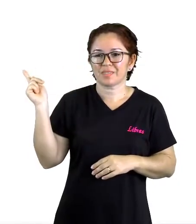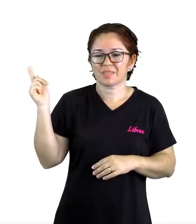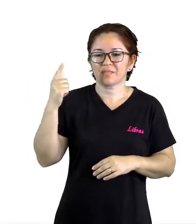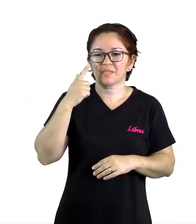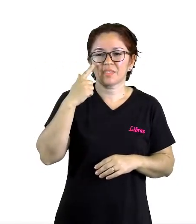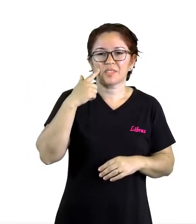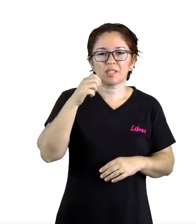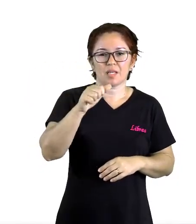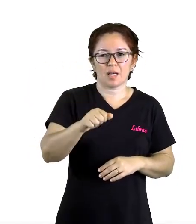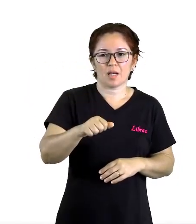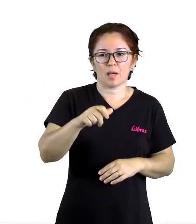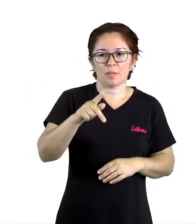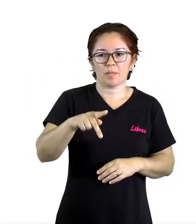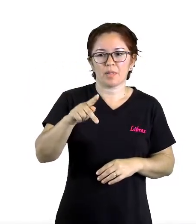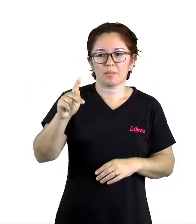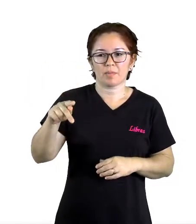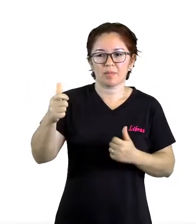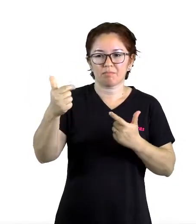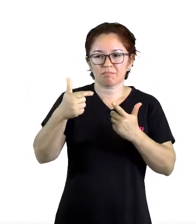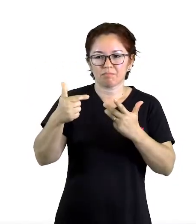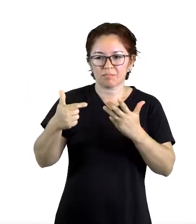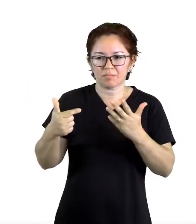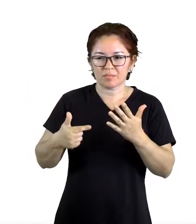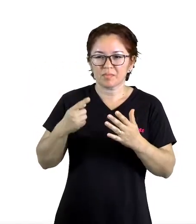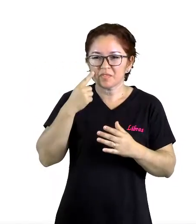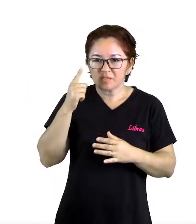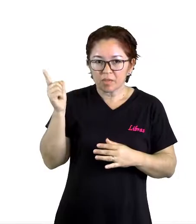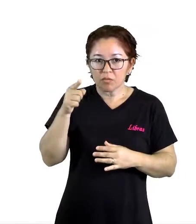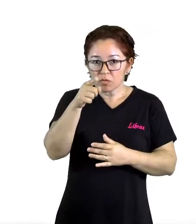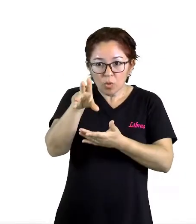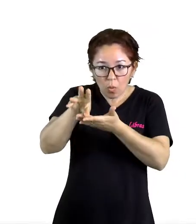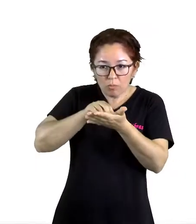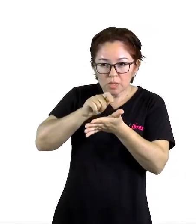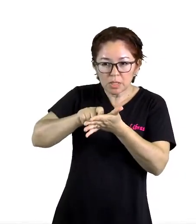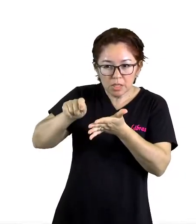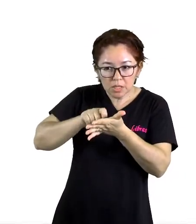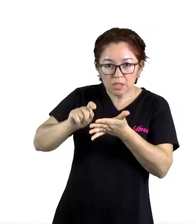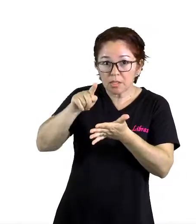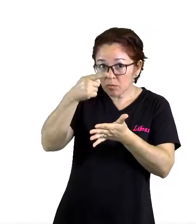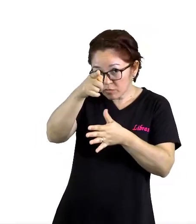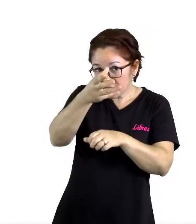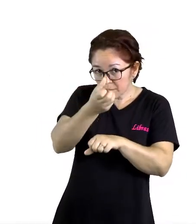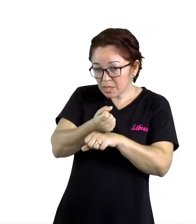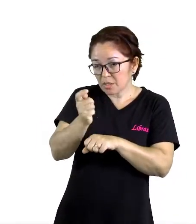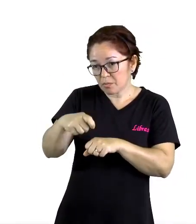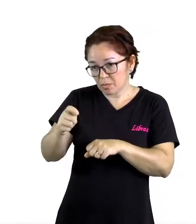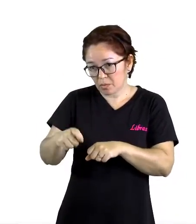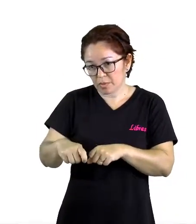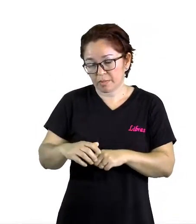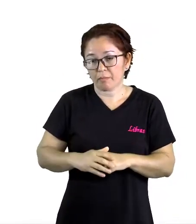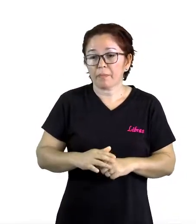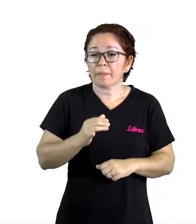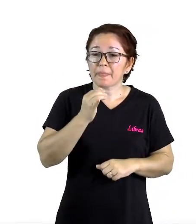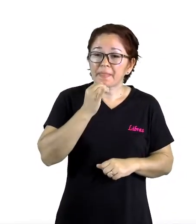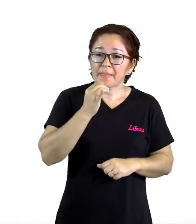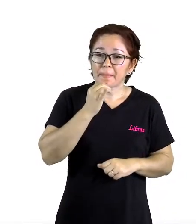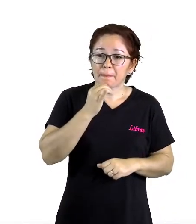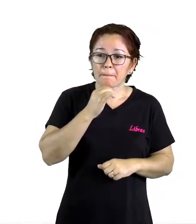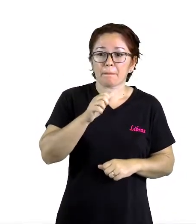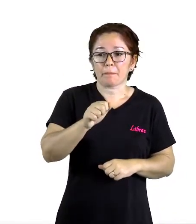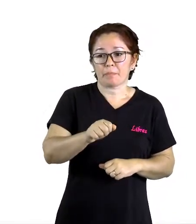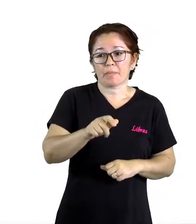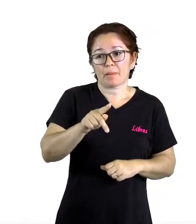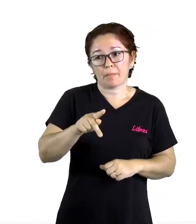Então você pode escrever aí o nome dos canais e pode também detalhar que não precisa que você não vai ouvir só se